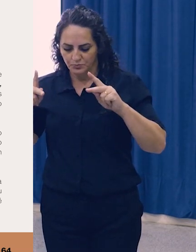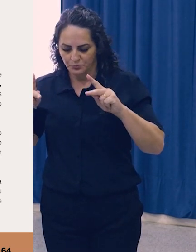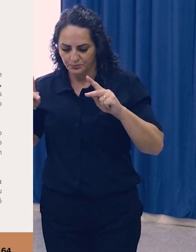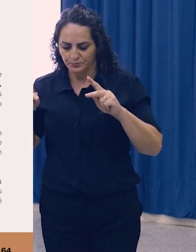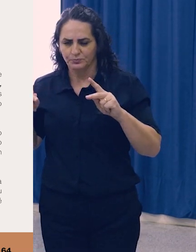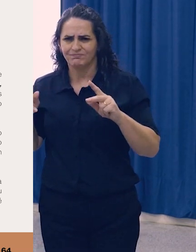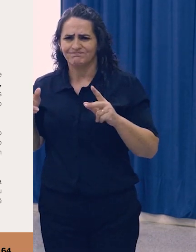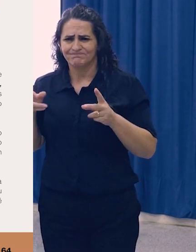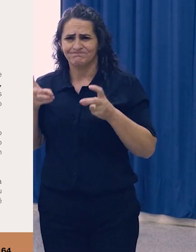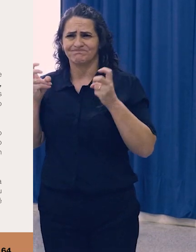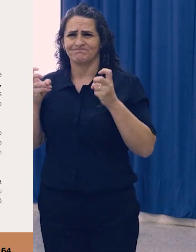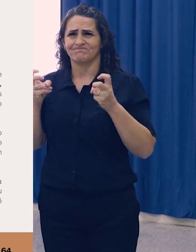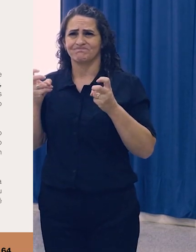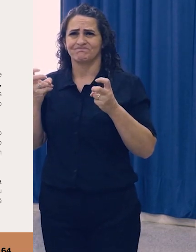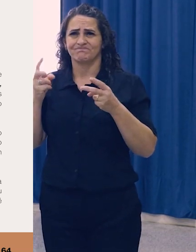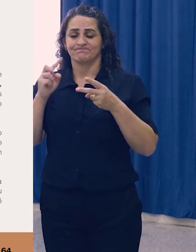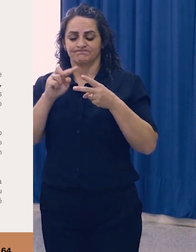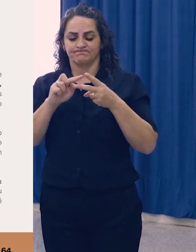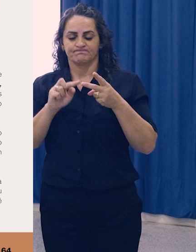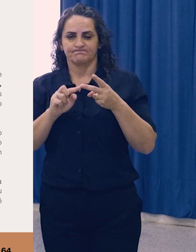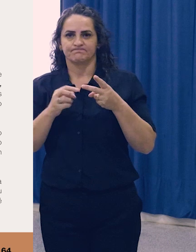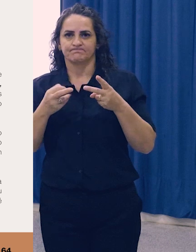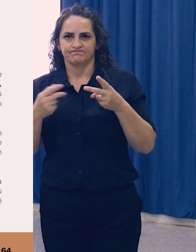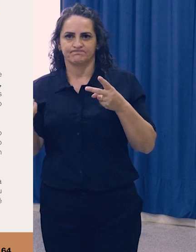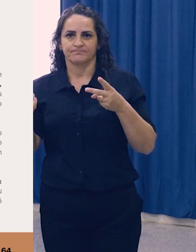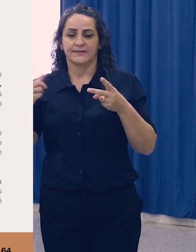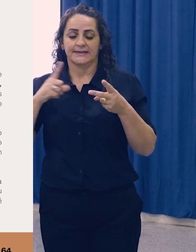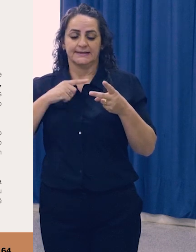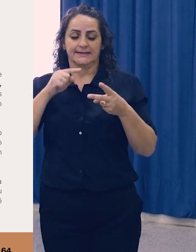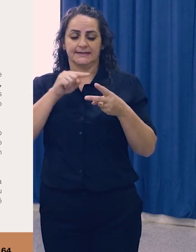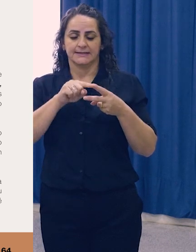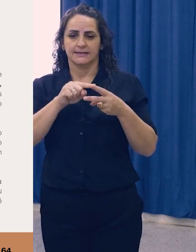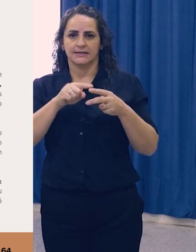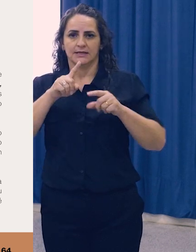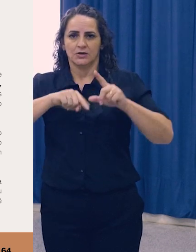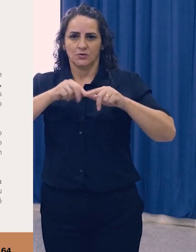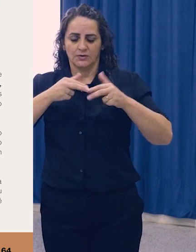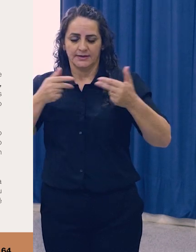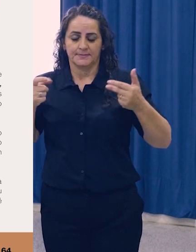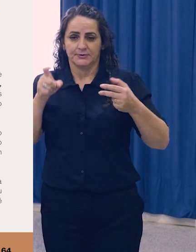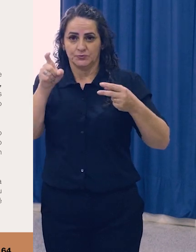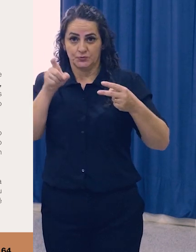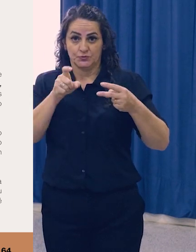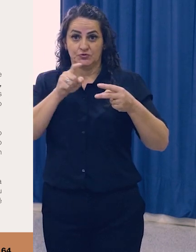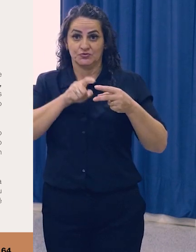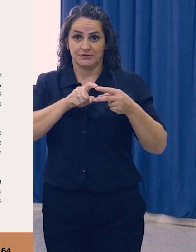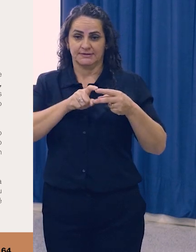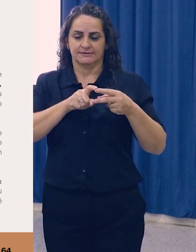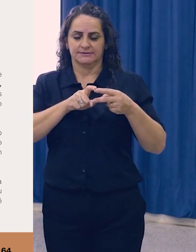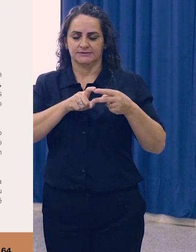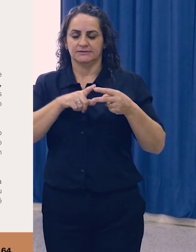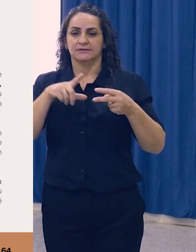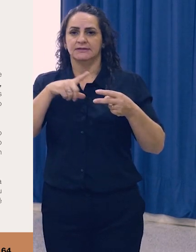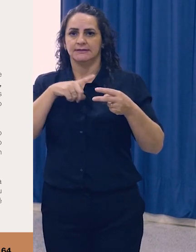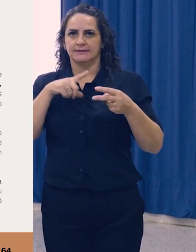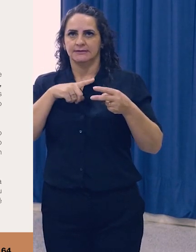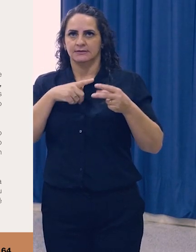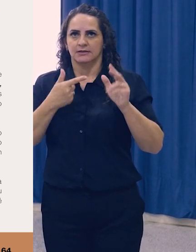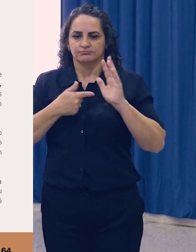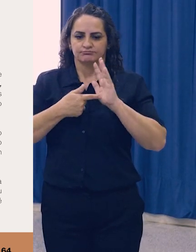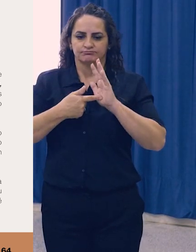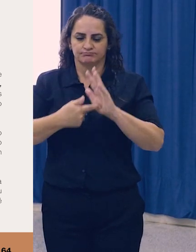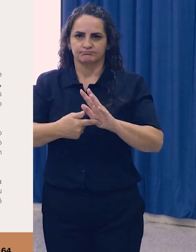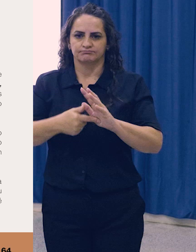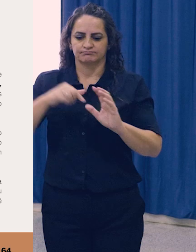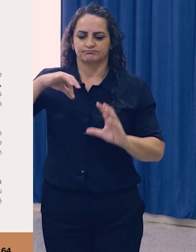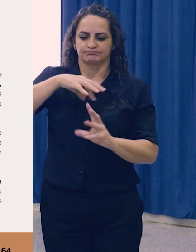Eu vejo de duas maneiras. Temos o elemento X, que é aquela questão de trazer a narrativa